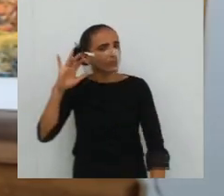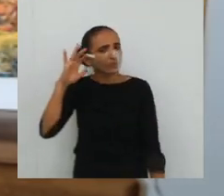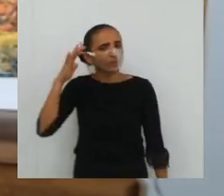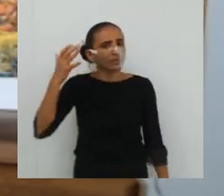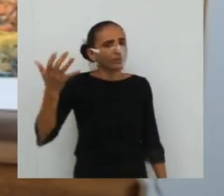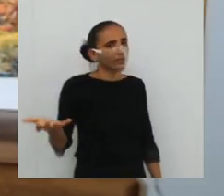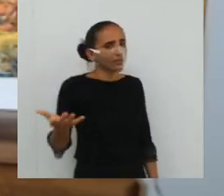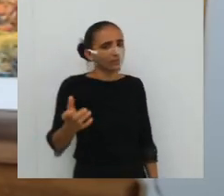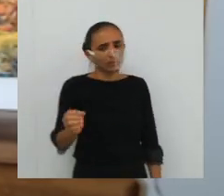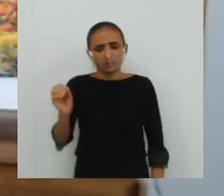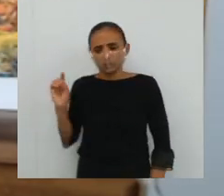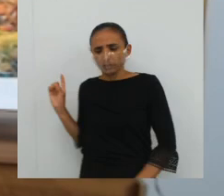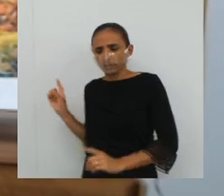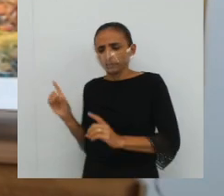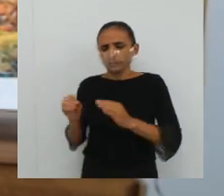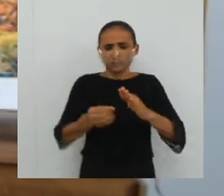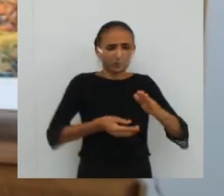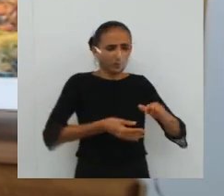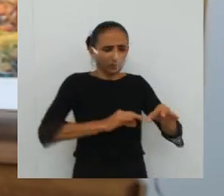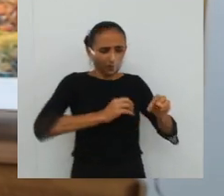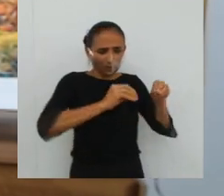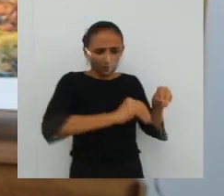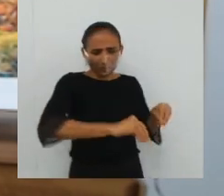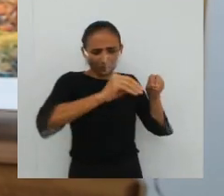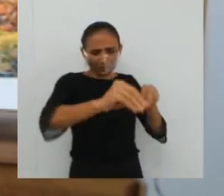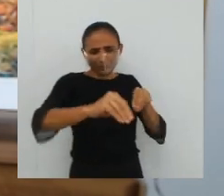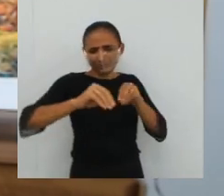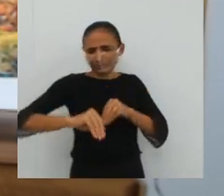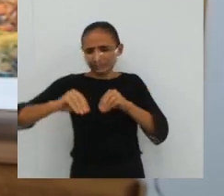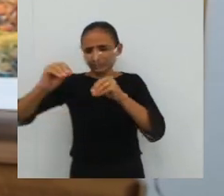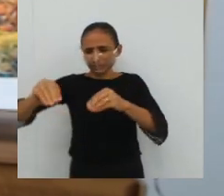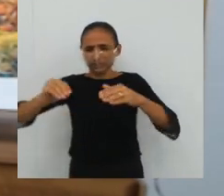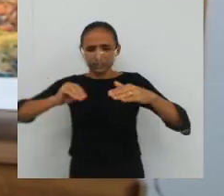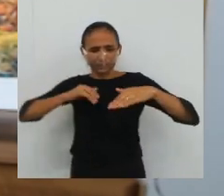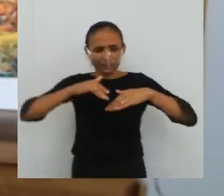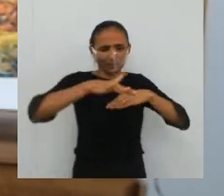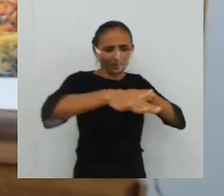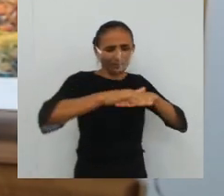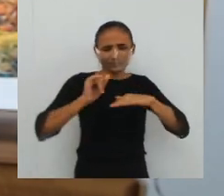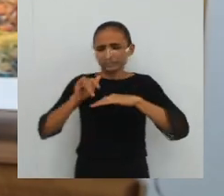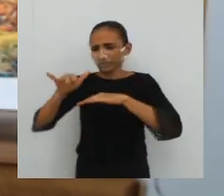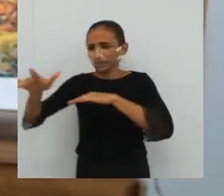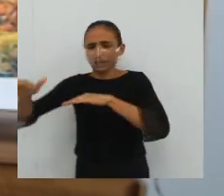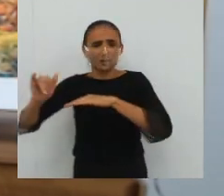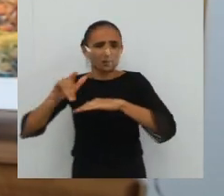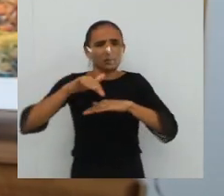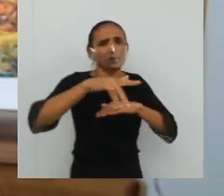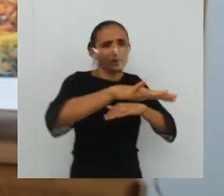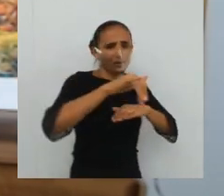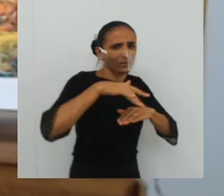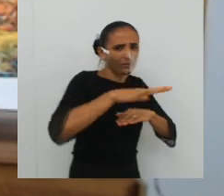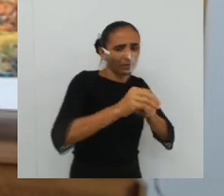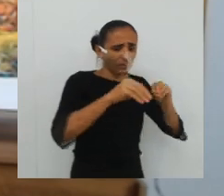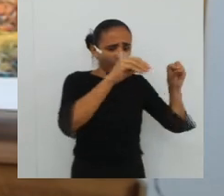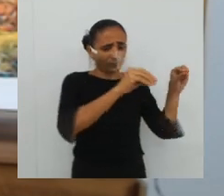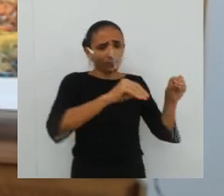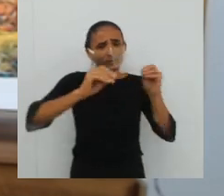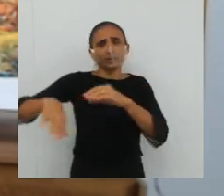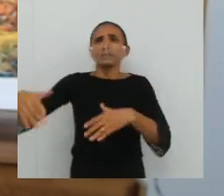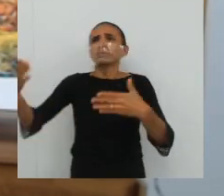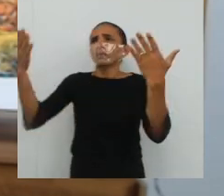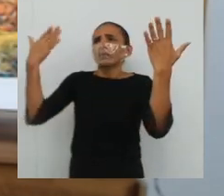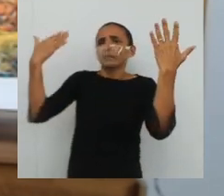O homem deixa de ficar fugindo, né, de área em área, em razão das mudanças do